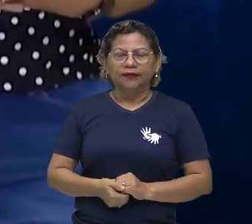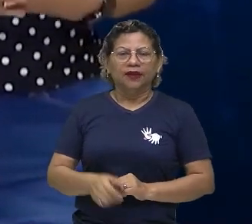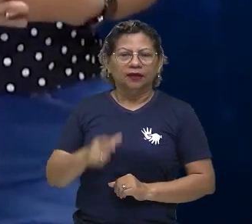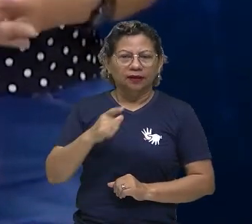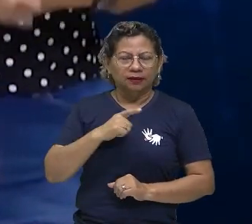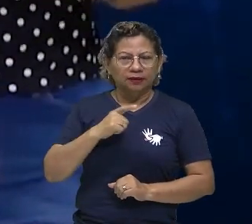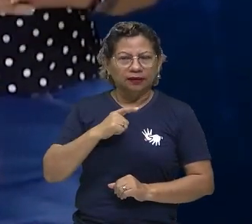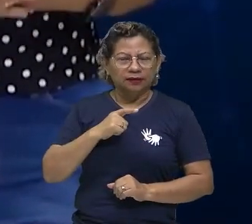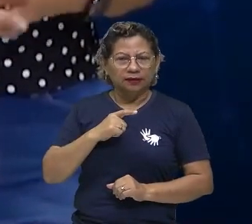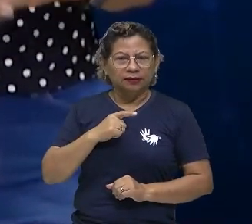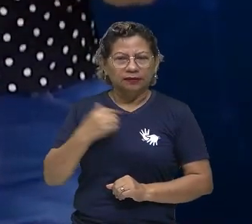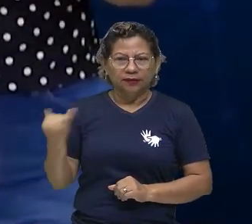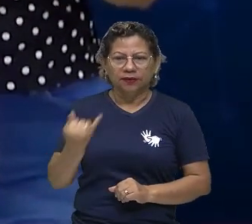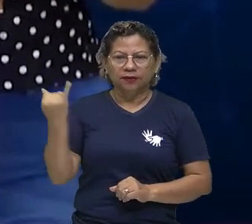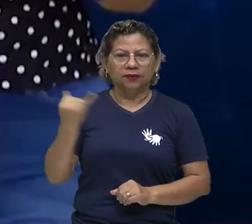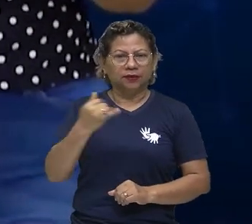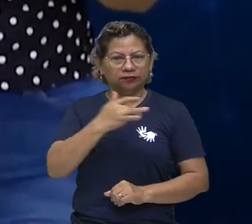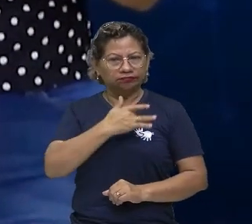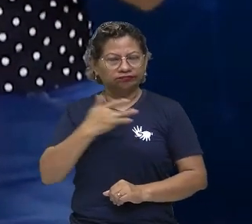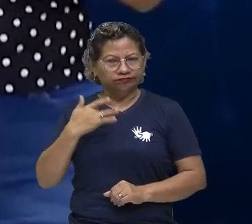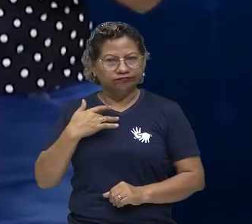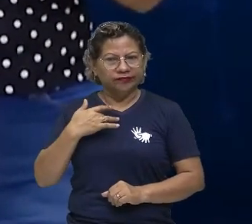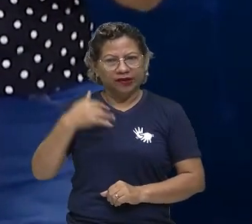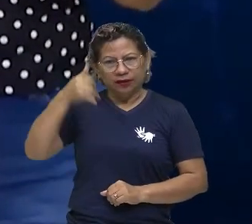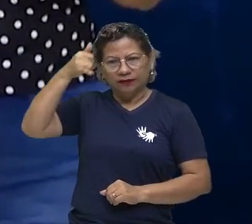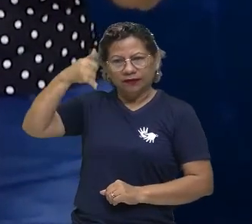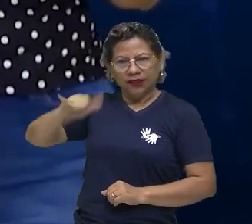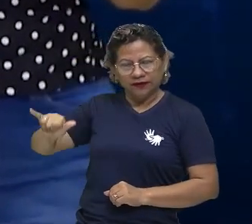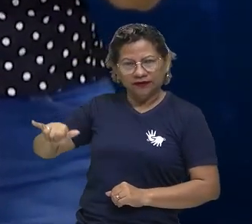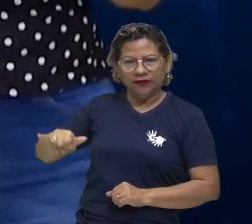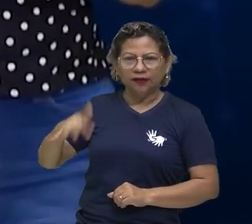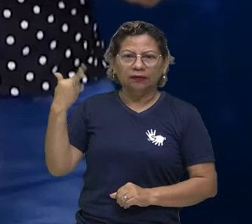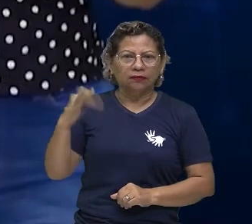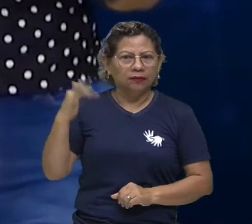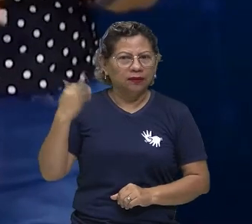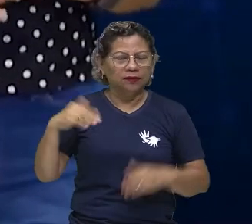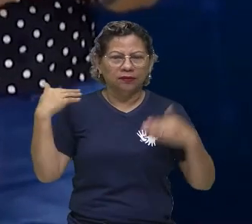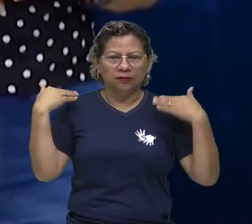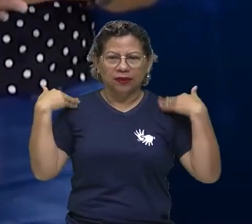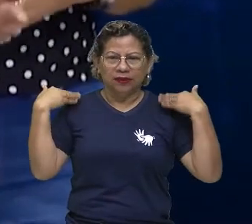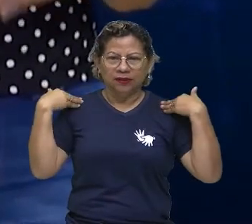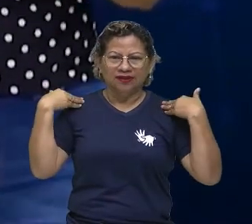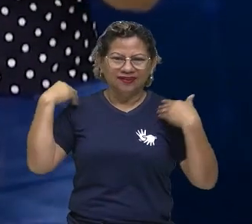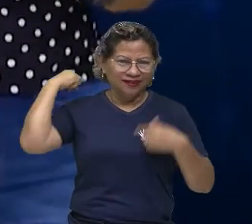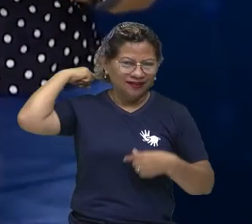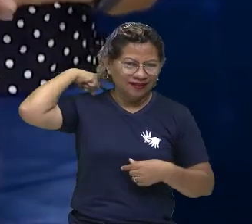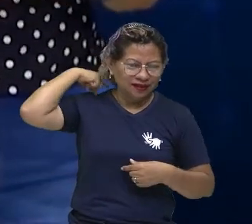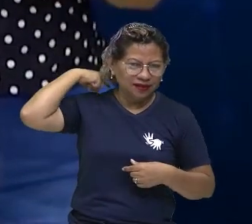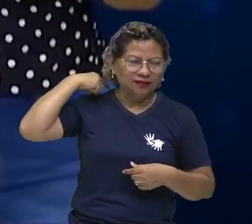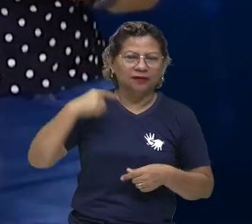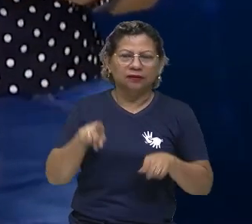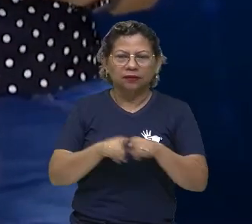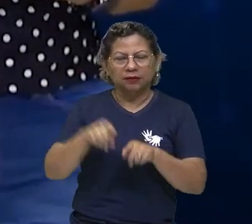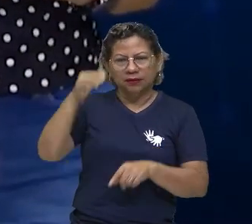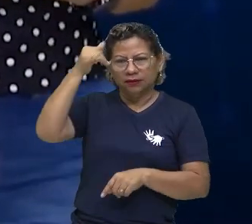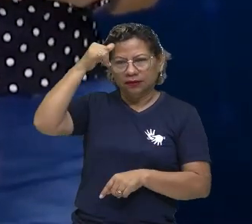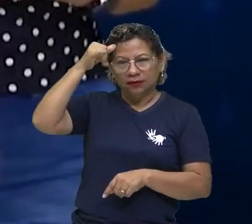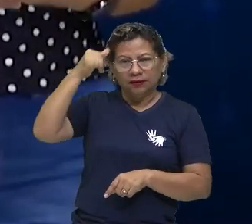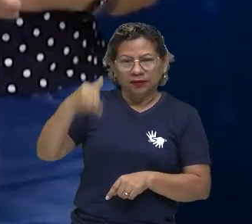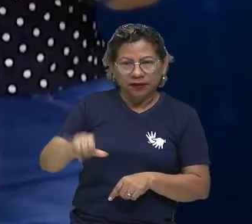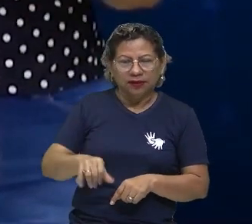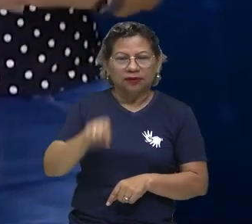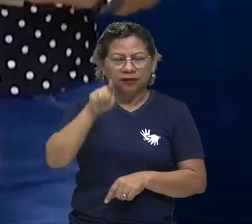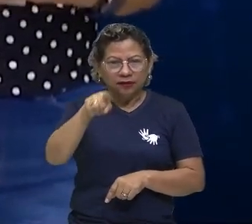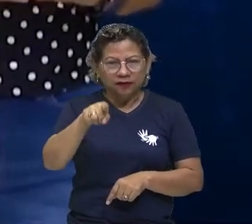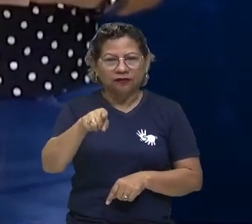ser uma questão de saúde e vai prevenir dor nas costas nos ombros no pescoço ela também vai prevenir distúrbios da